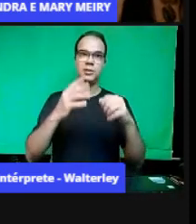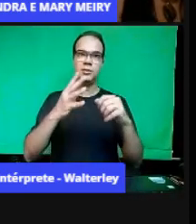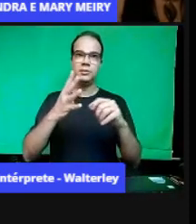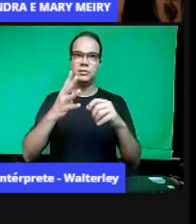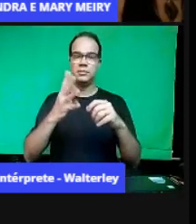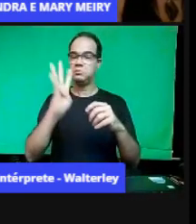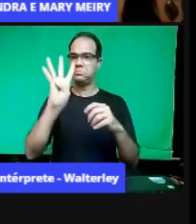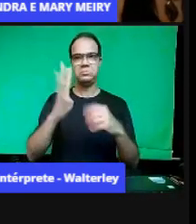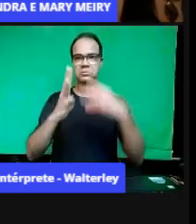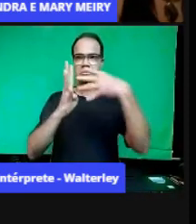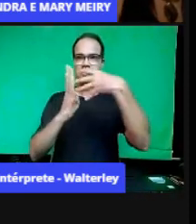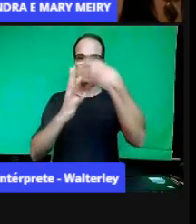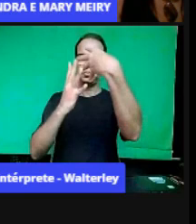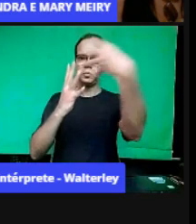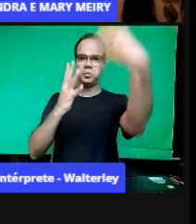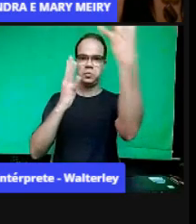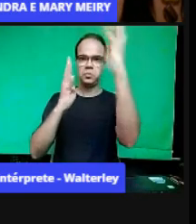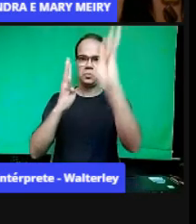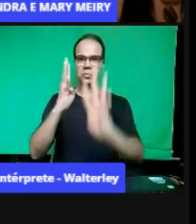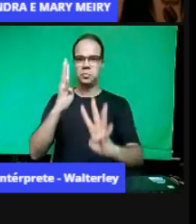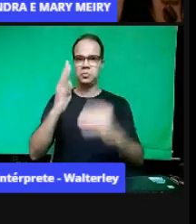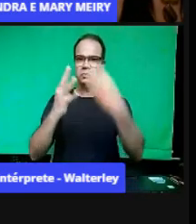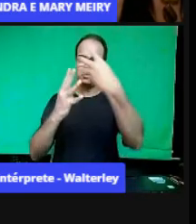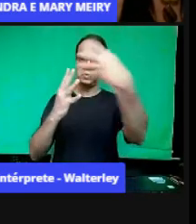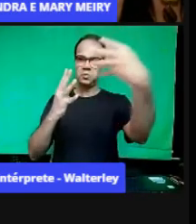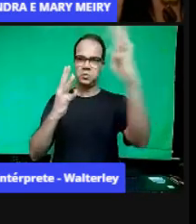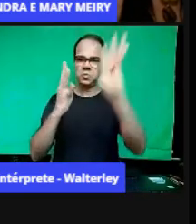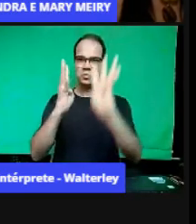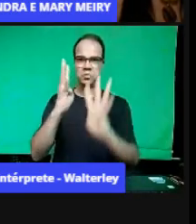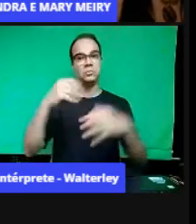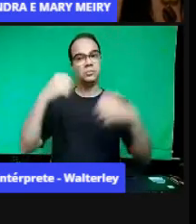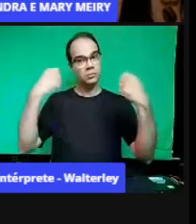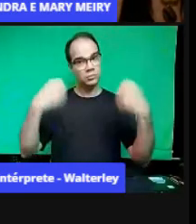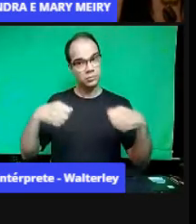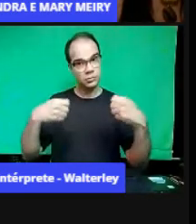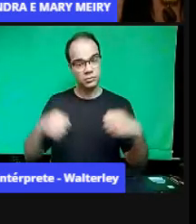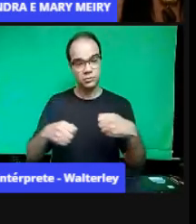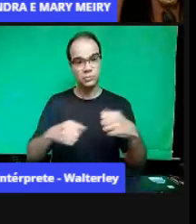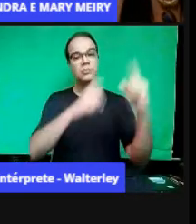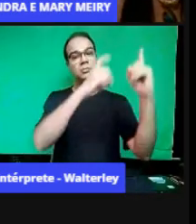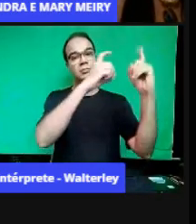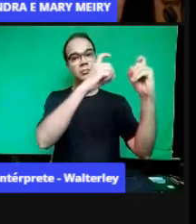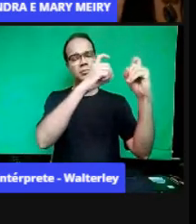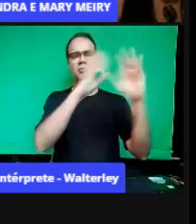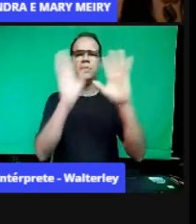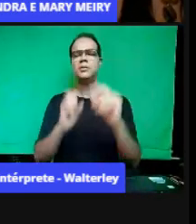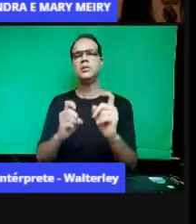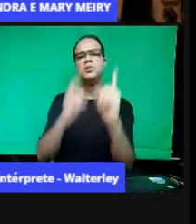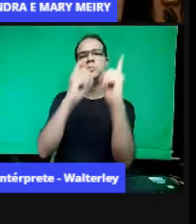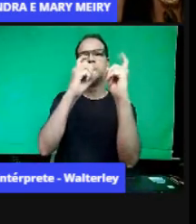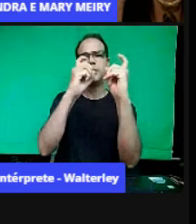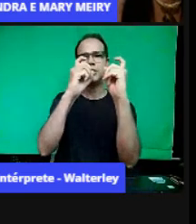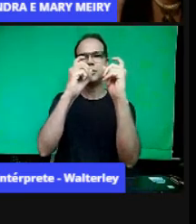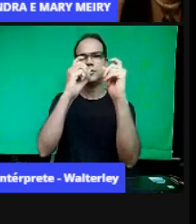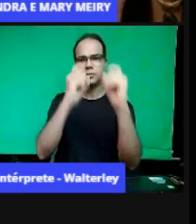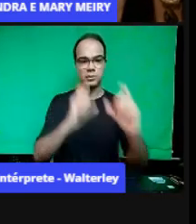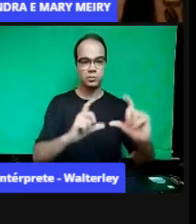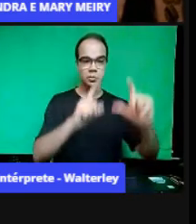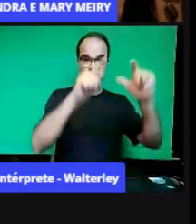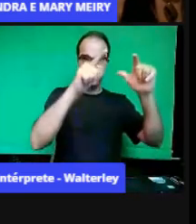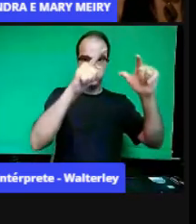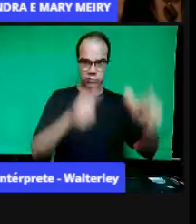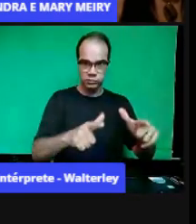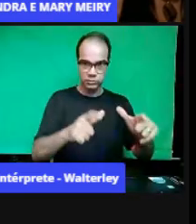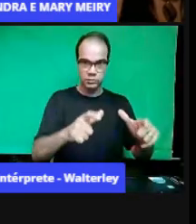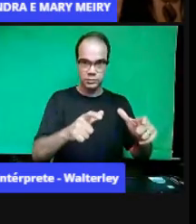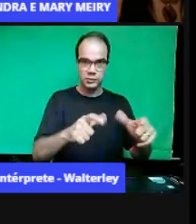acadêmica do aluno. Então, sempre que for colocado imagens, você colocar o porquê daquela imagem, o que você queria com